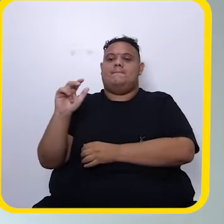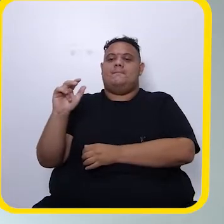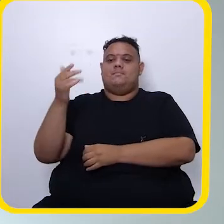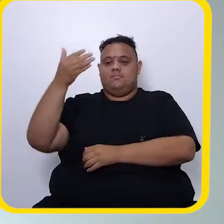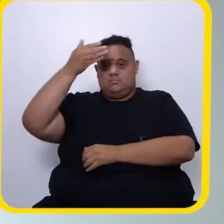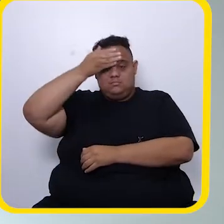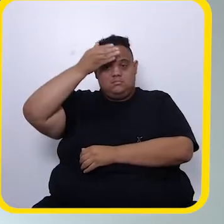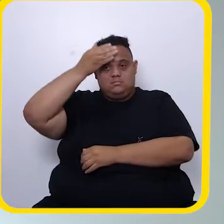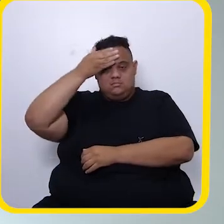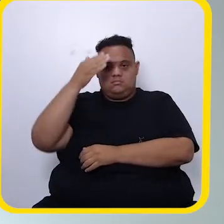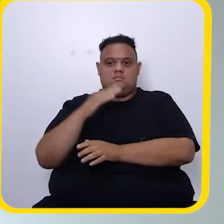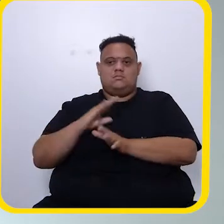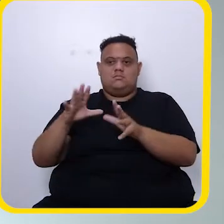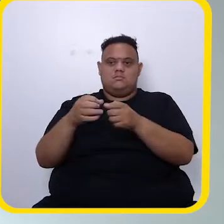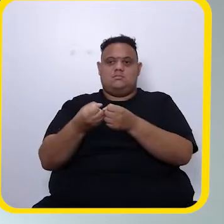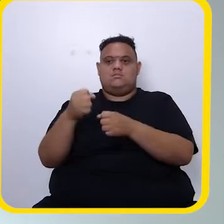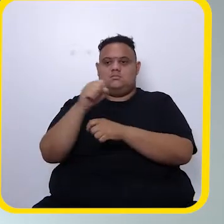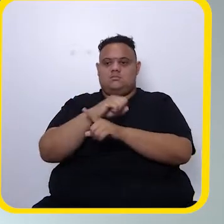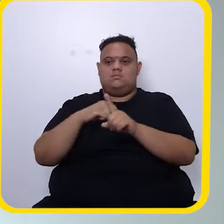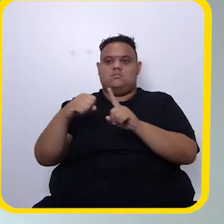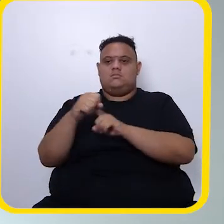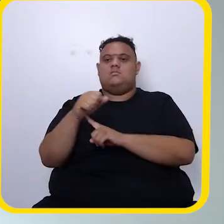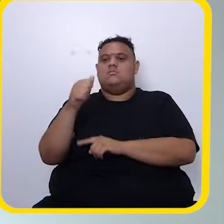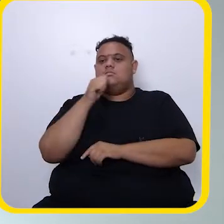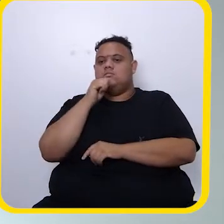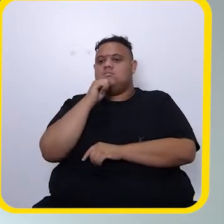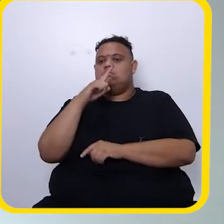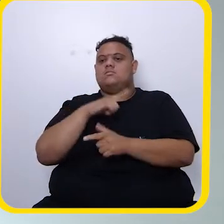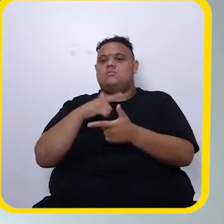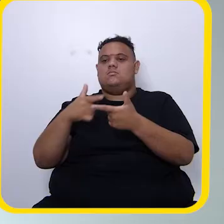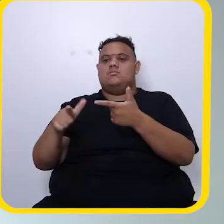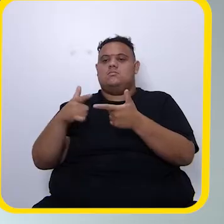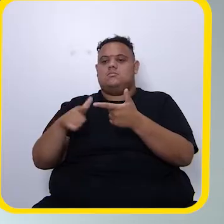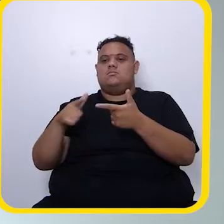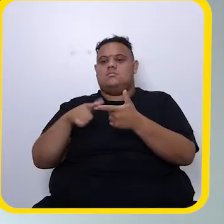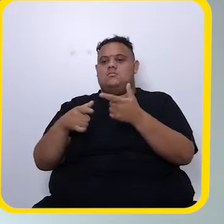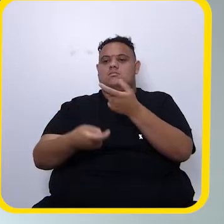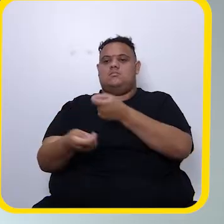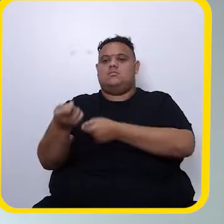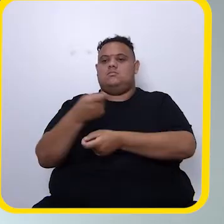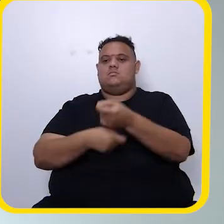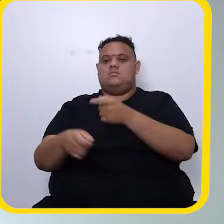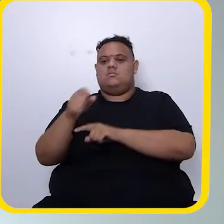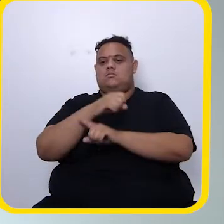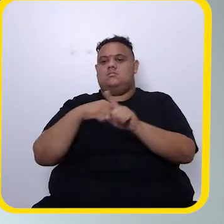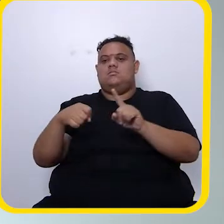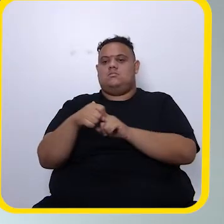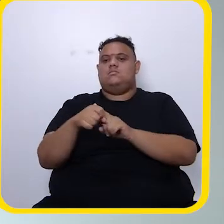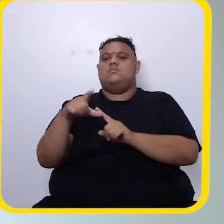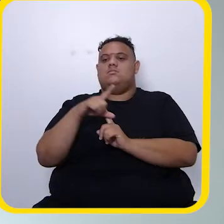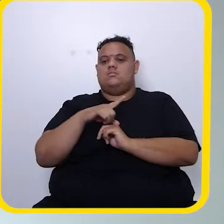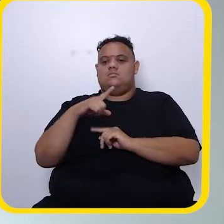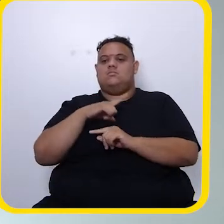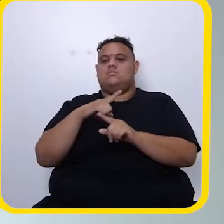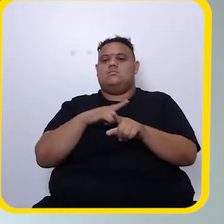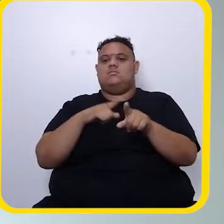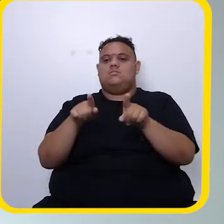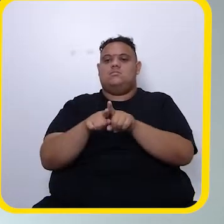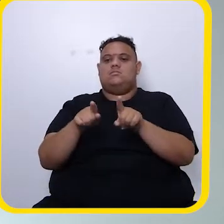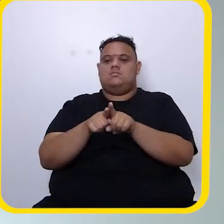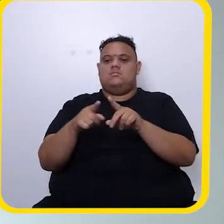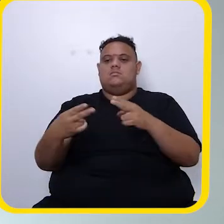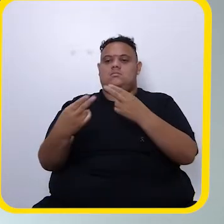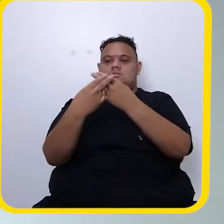Cuba, né, um país comunista, socialista, né, que ainda vive com muitos problemas também econômicos e sociais. Nós temos